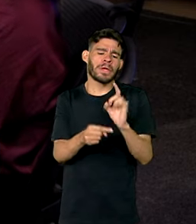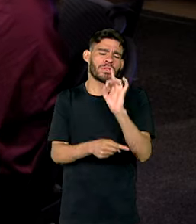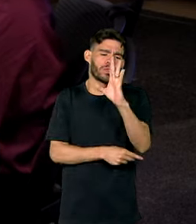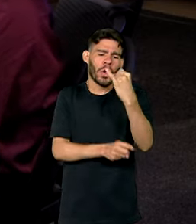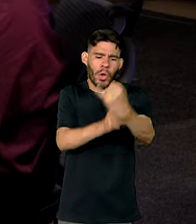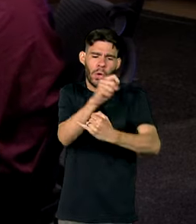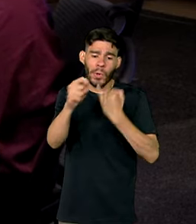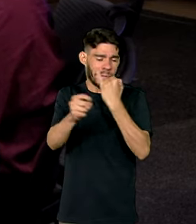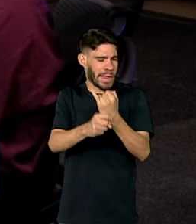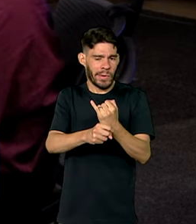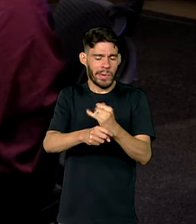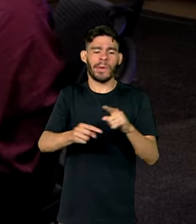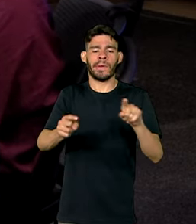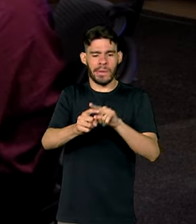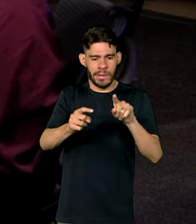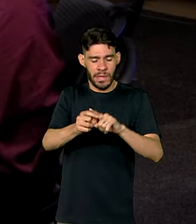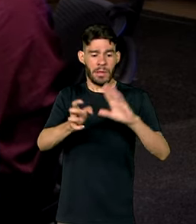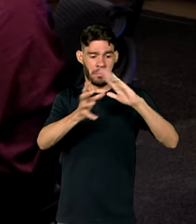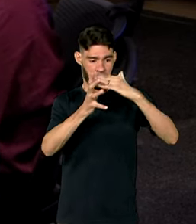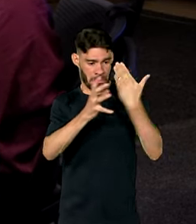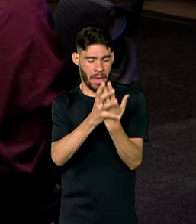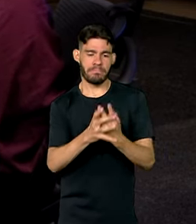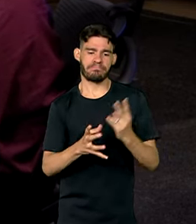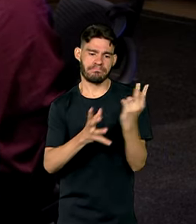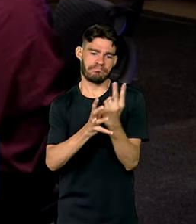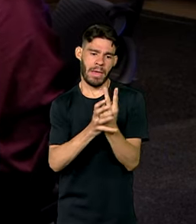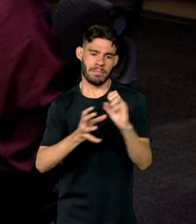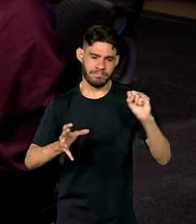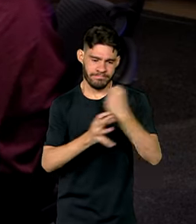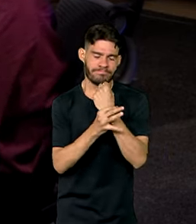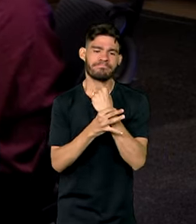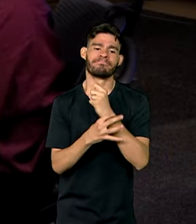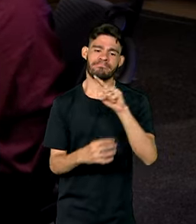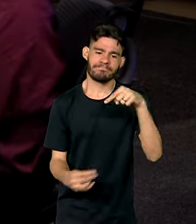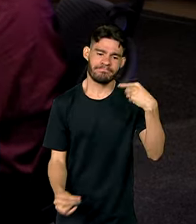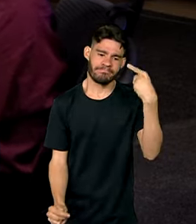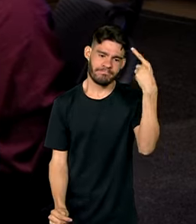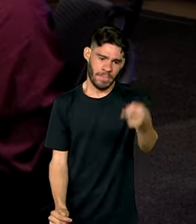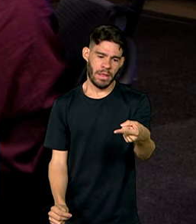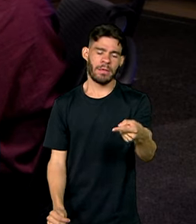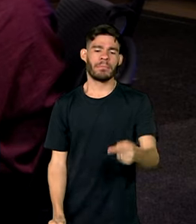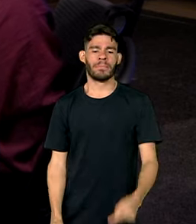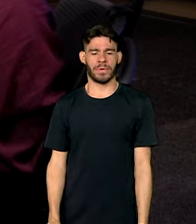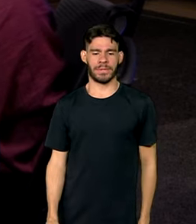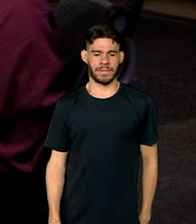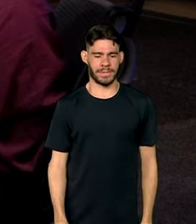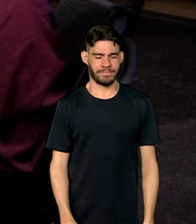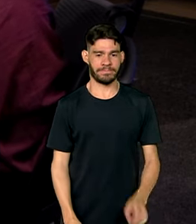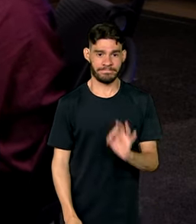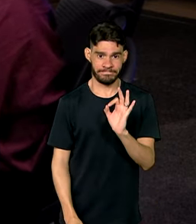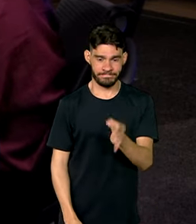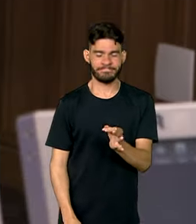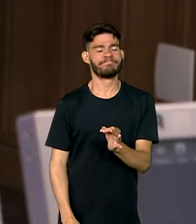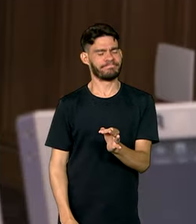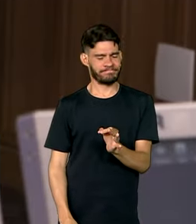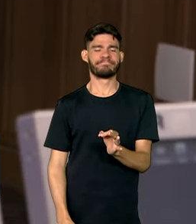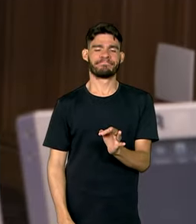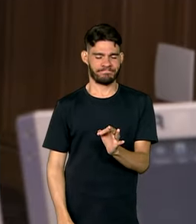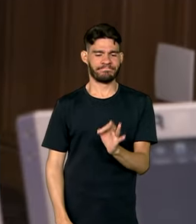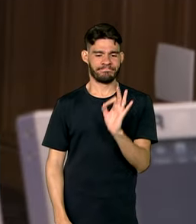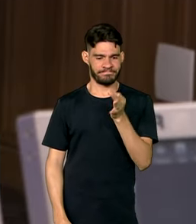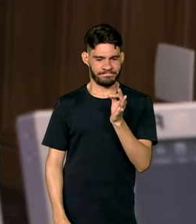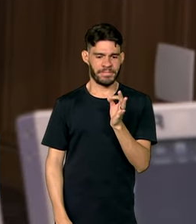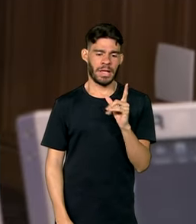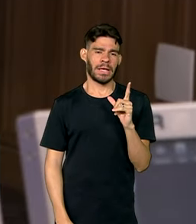internet mas também garantir que a escola consiga manter a internet Depois que o serviço foi oferecido para ela né exatamente a